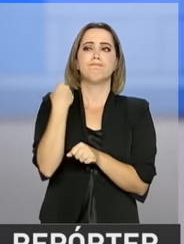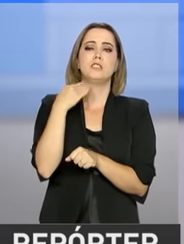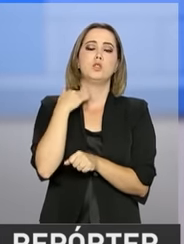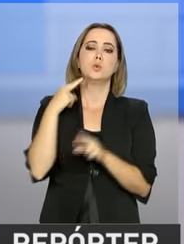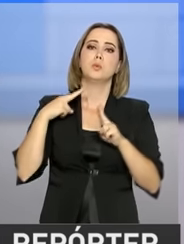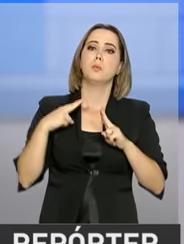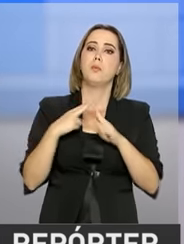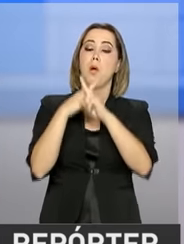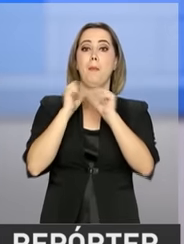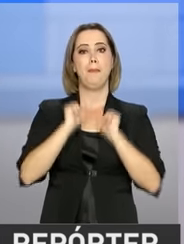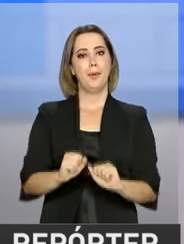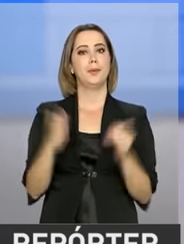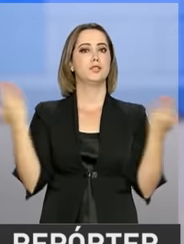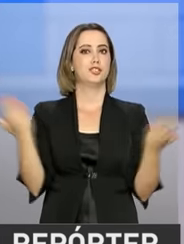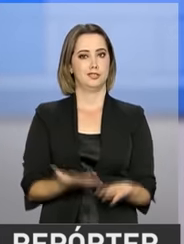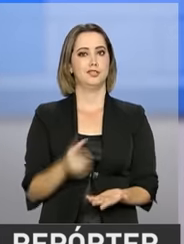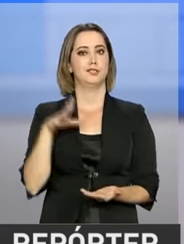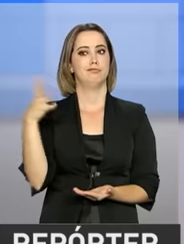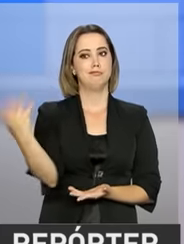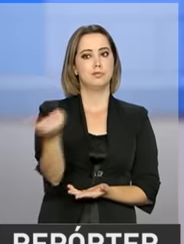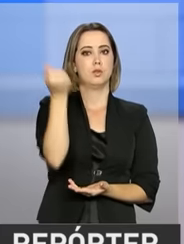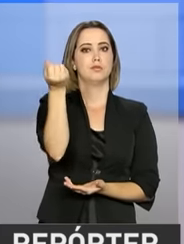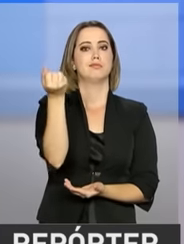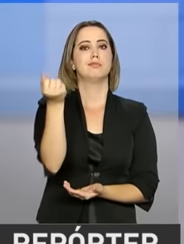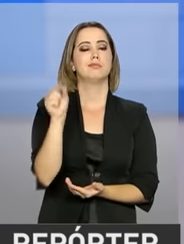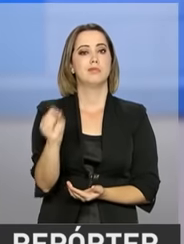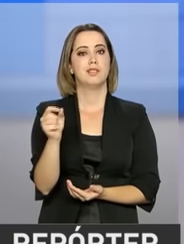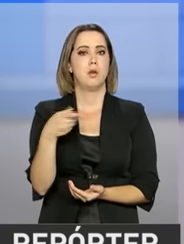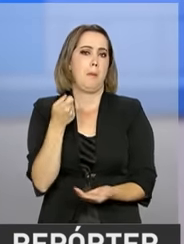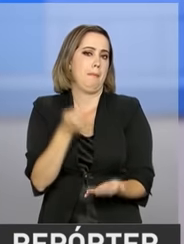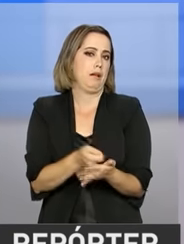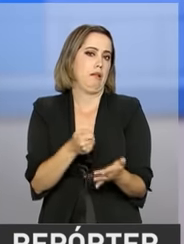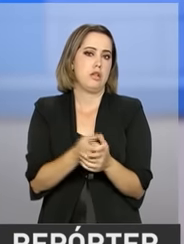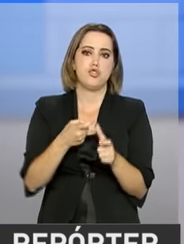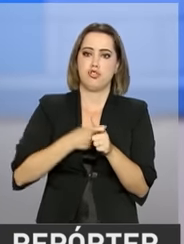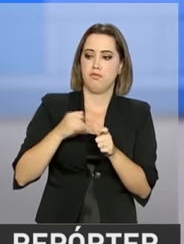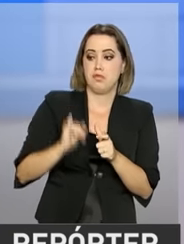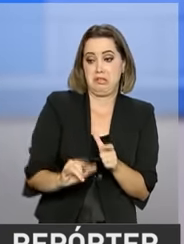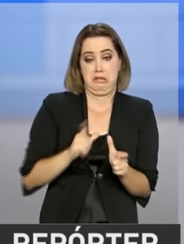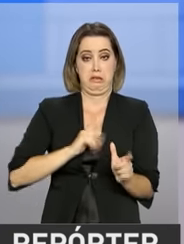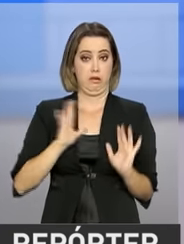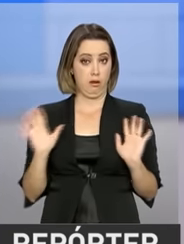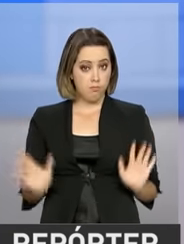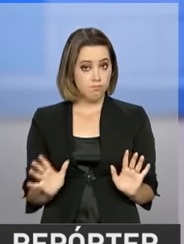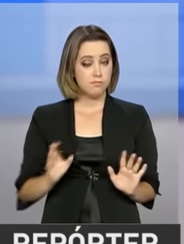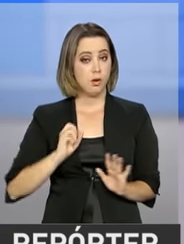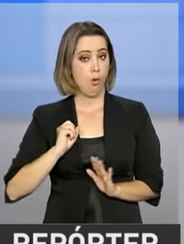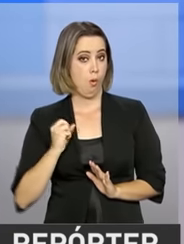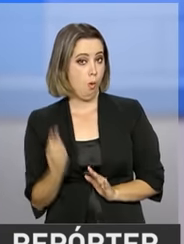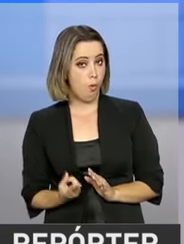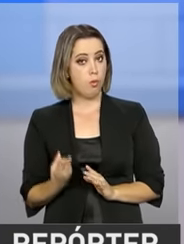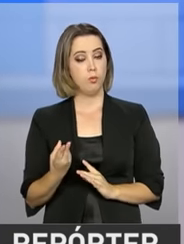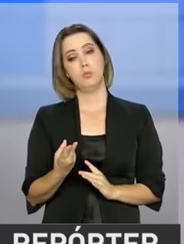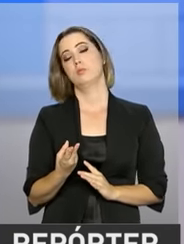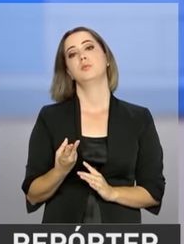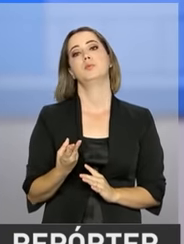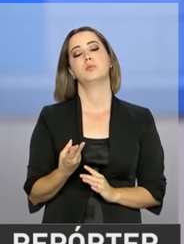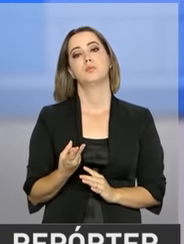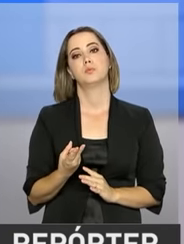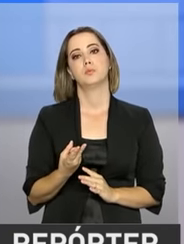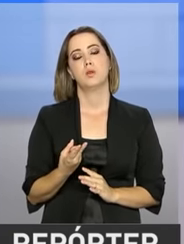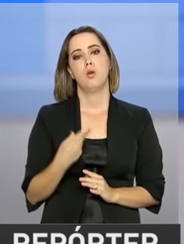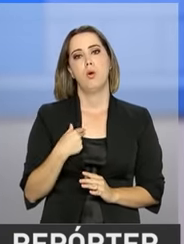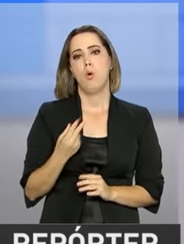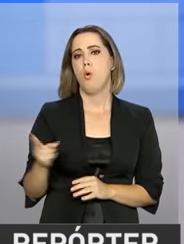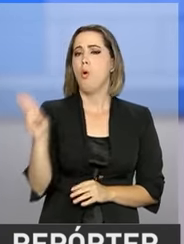desfrutar dessa verba que vai levantar seja para pagar dívida se você tiver dívida seja para